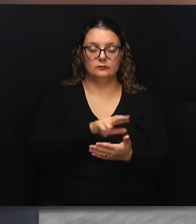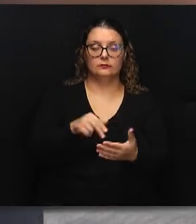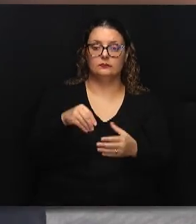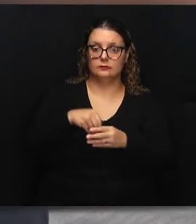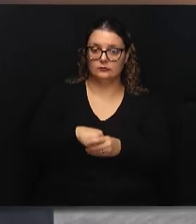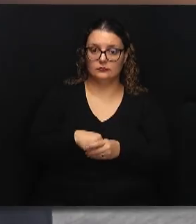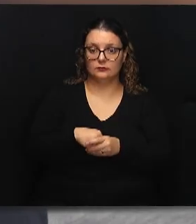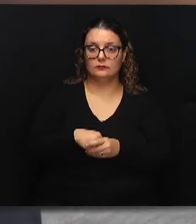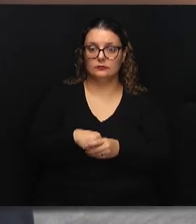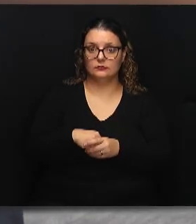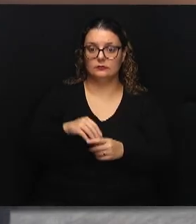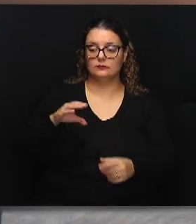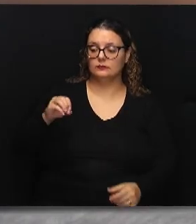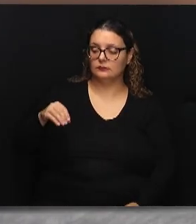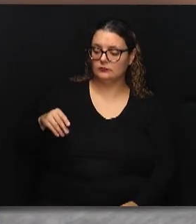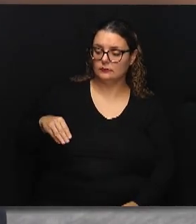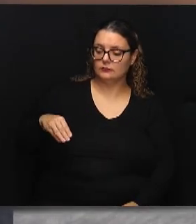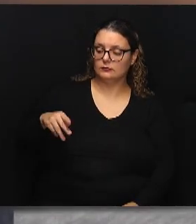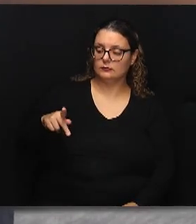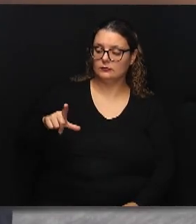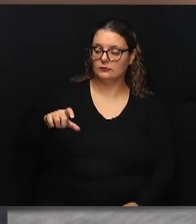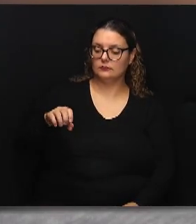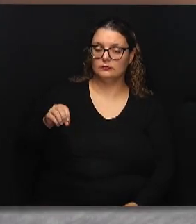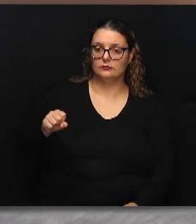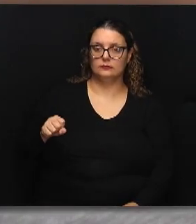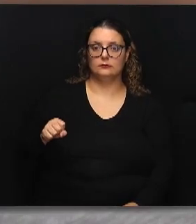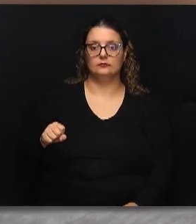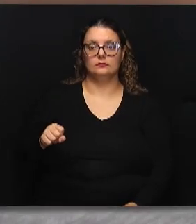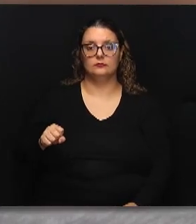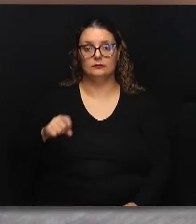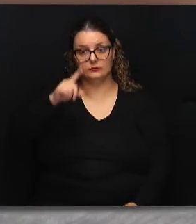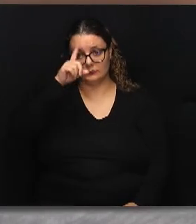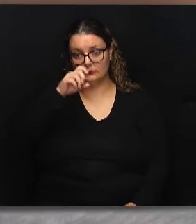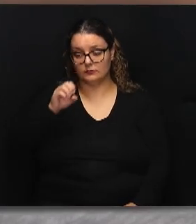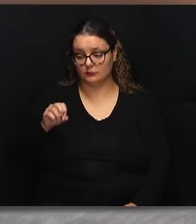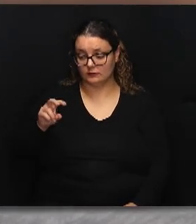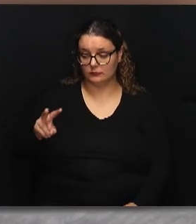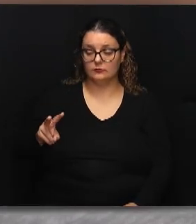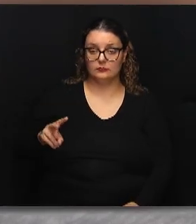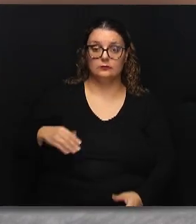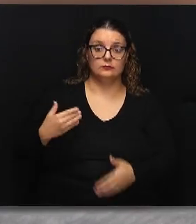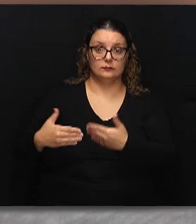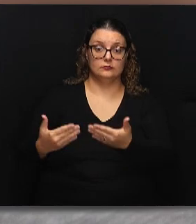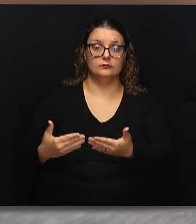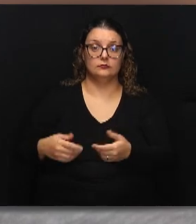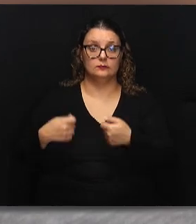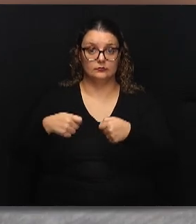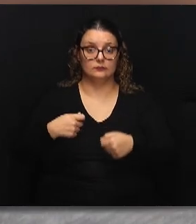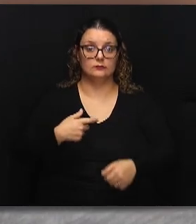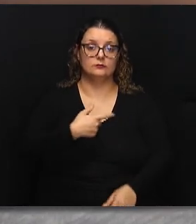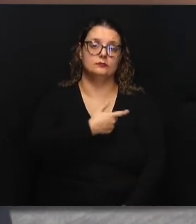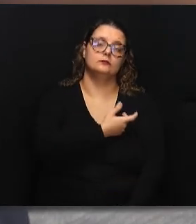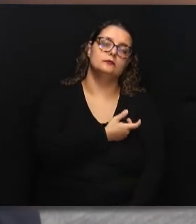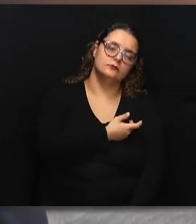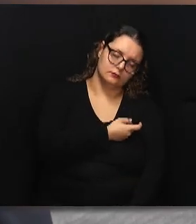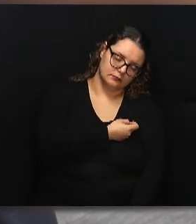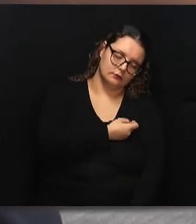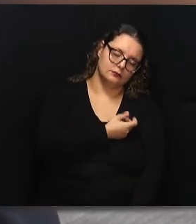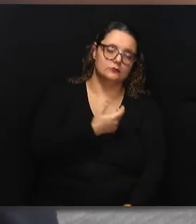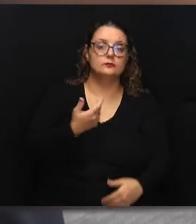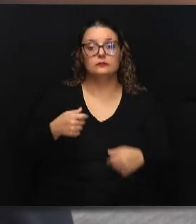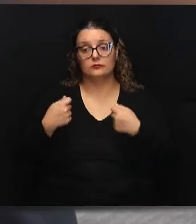do complexo hospitalar Ouro Verde e realiza procedimentos que precisam de sedação e, para isso, precisa